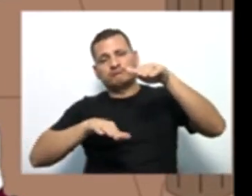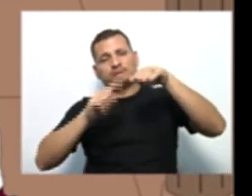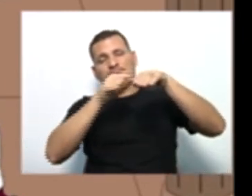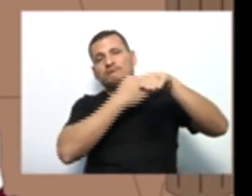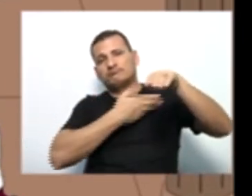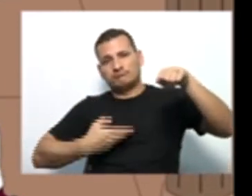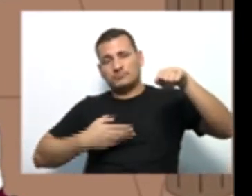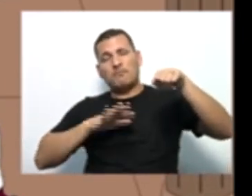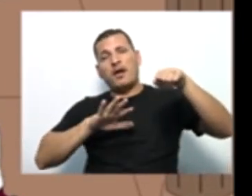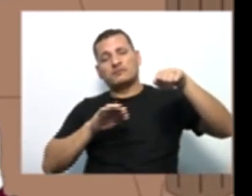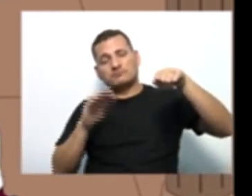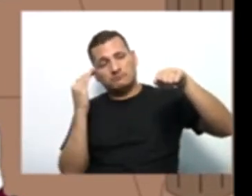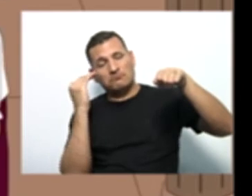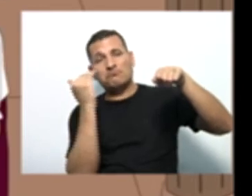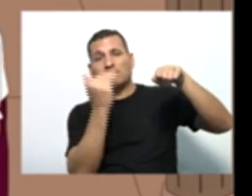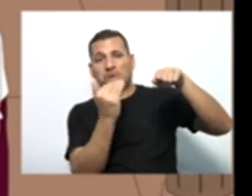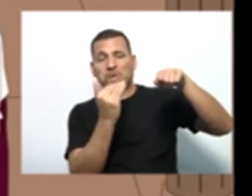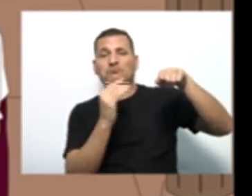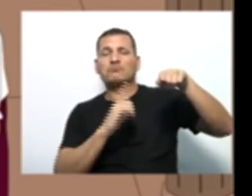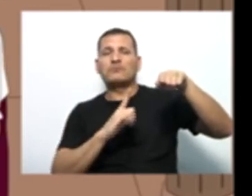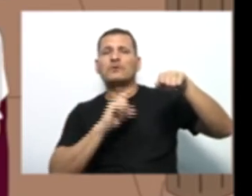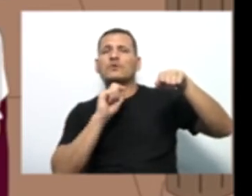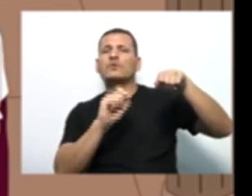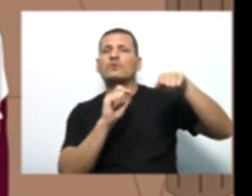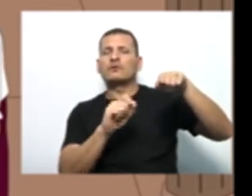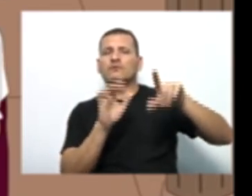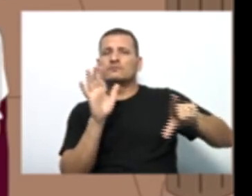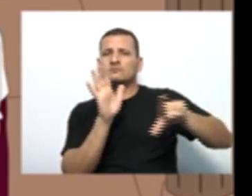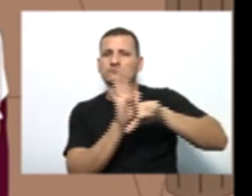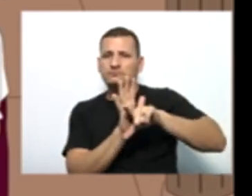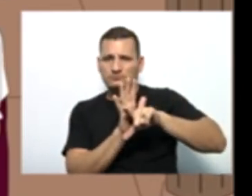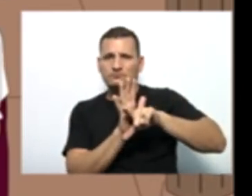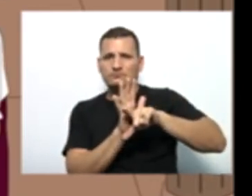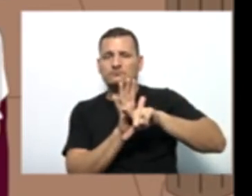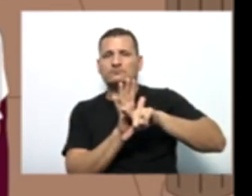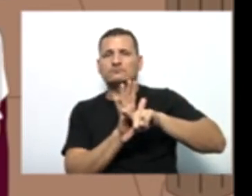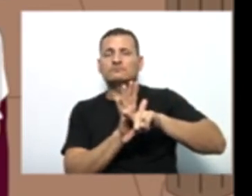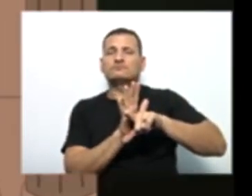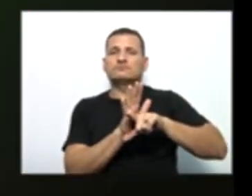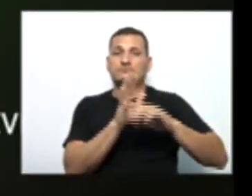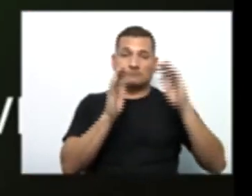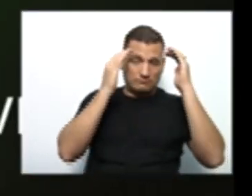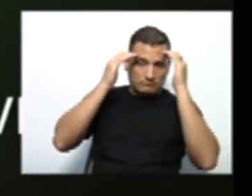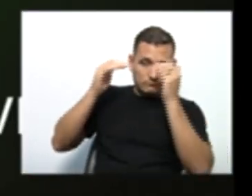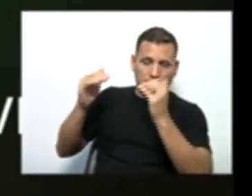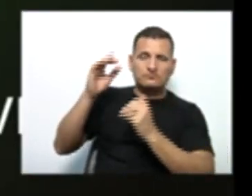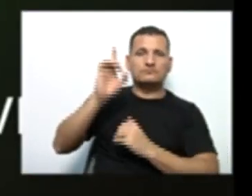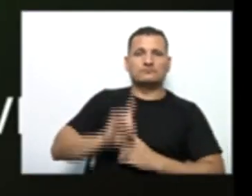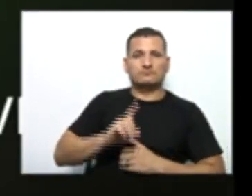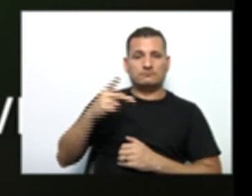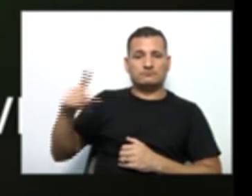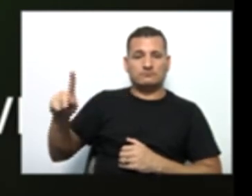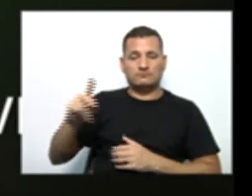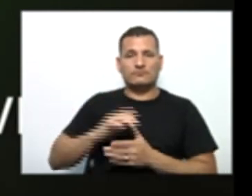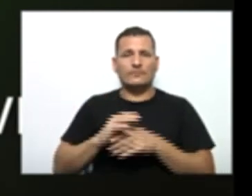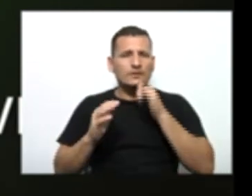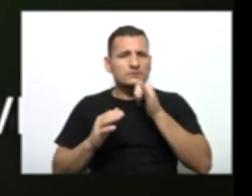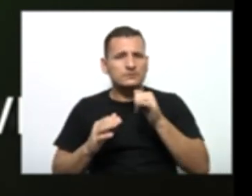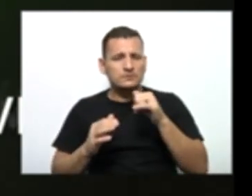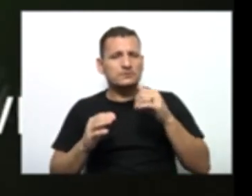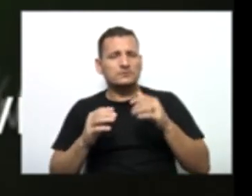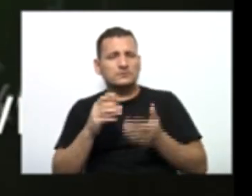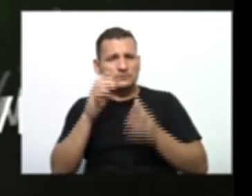isso são chamados de inalienáveis. Não é à toa que a expressão cidadão aparece no título dessa Declaração de